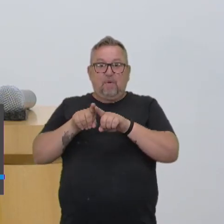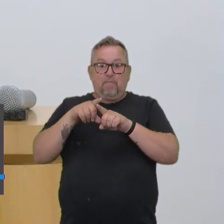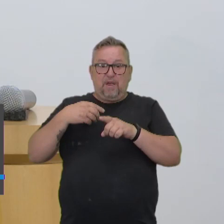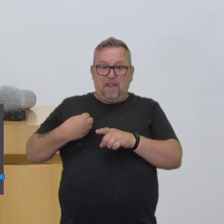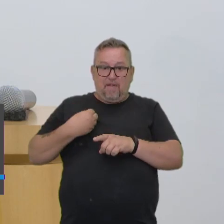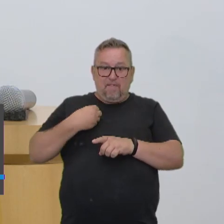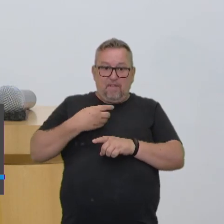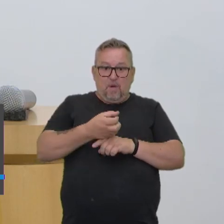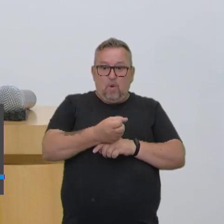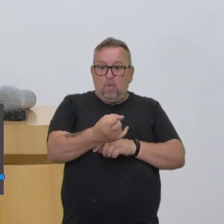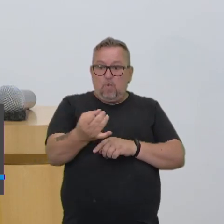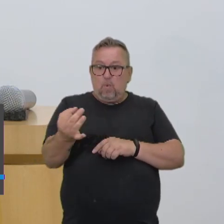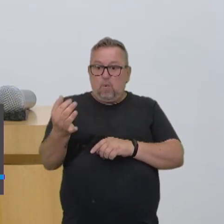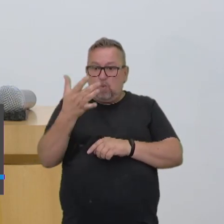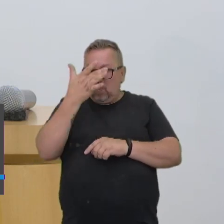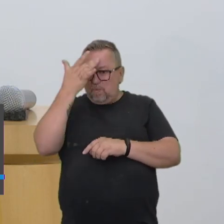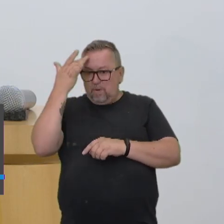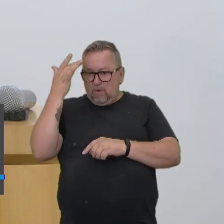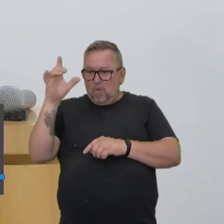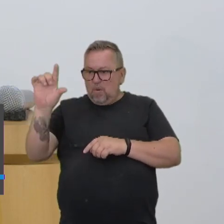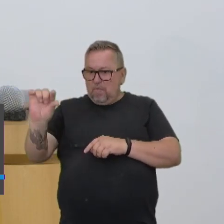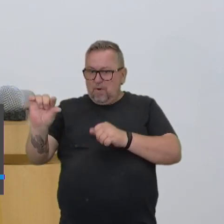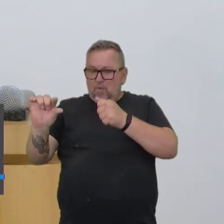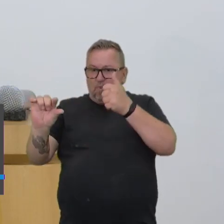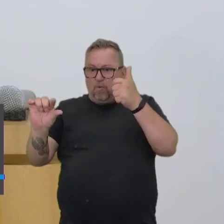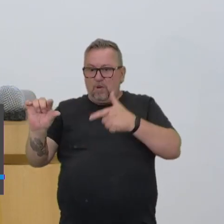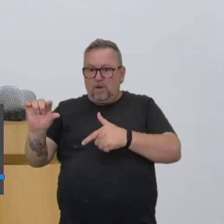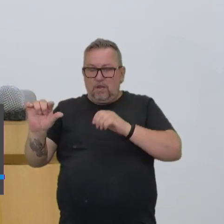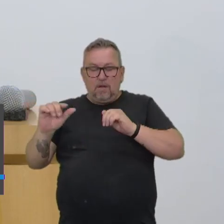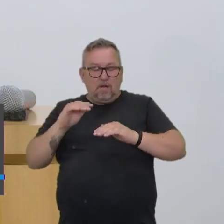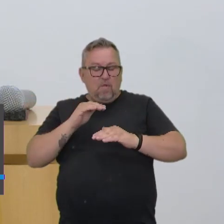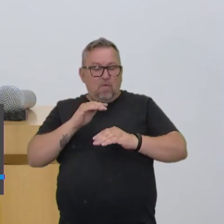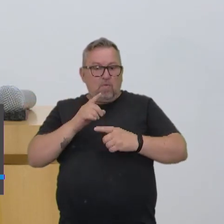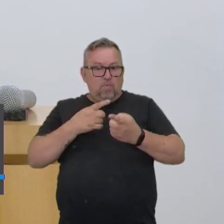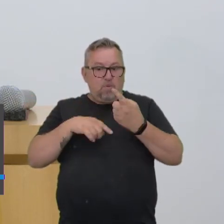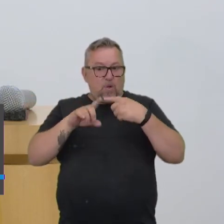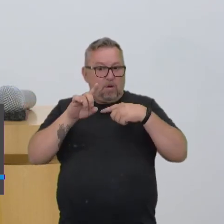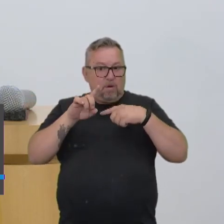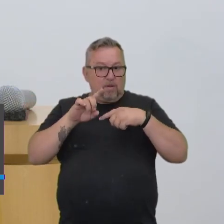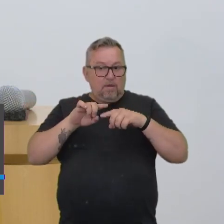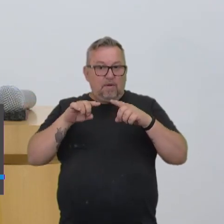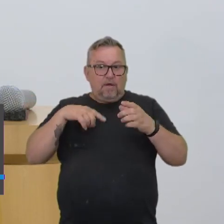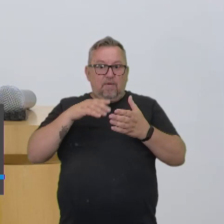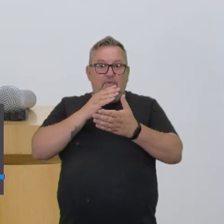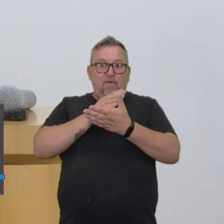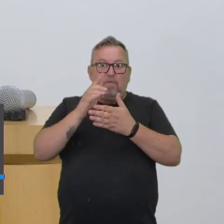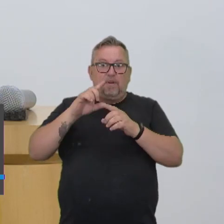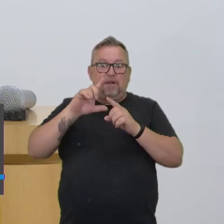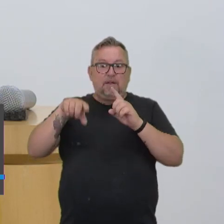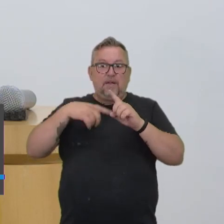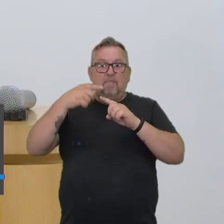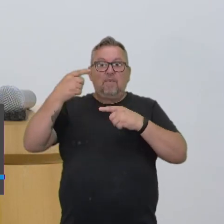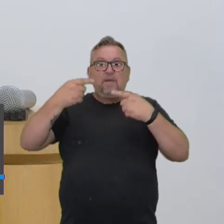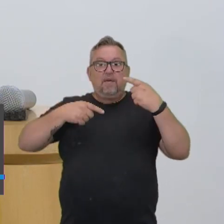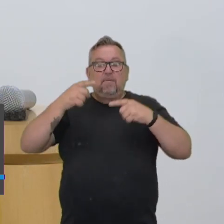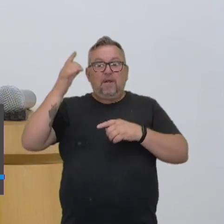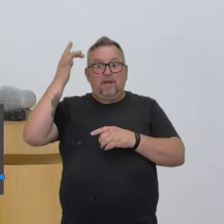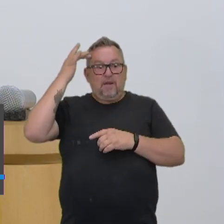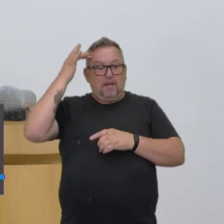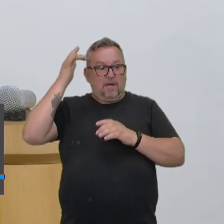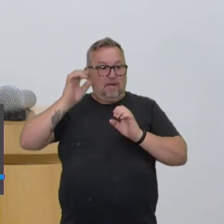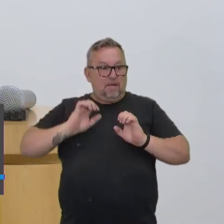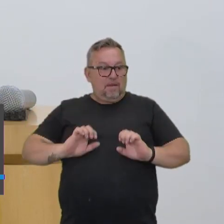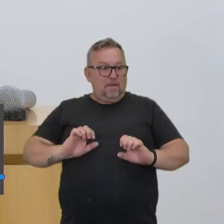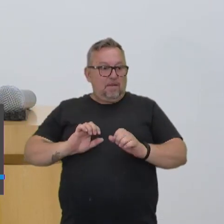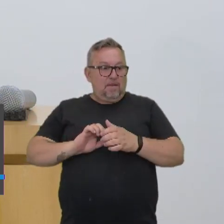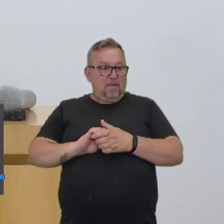de tantas pessoas vale menos do que o progresso? E é aí que a gente começa a ter mais debates éticos. Quando a